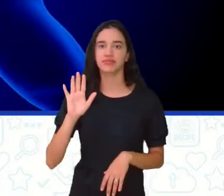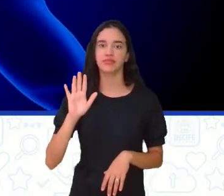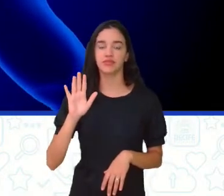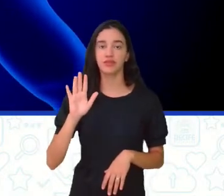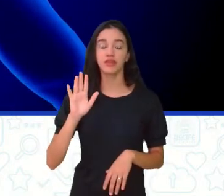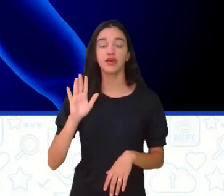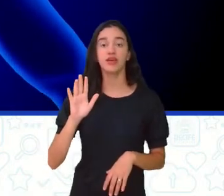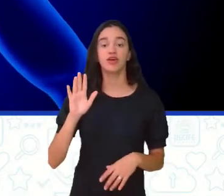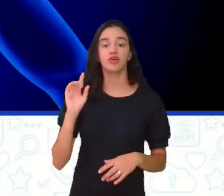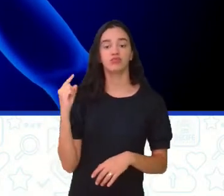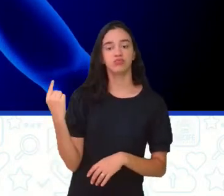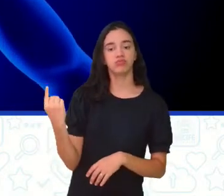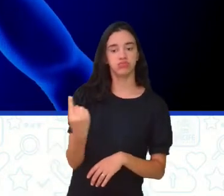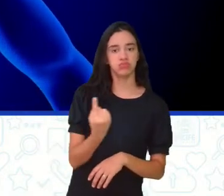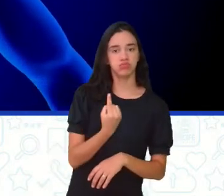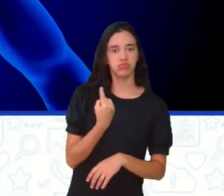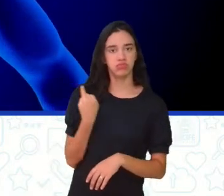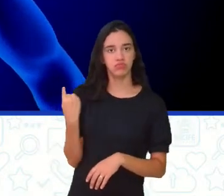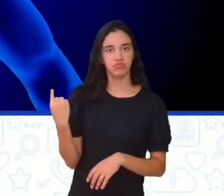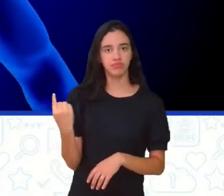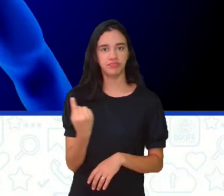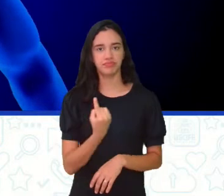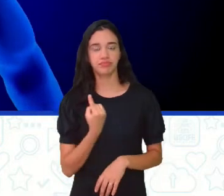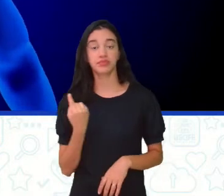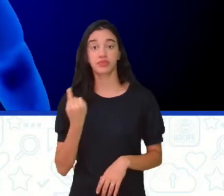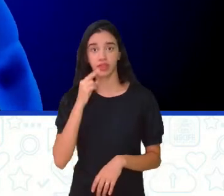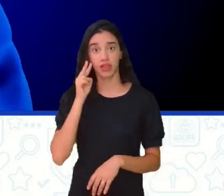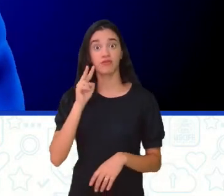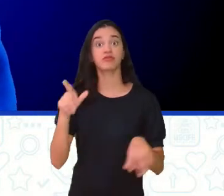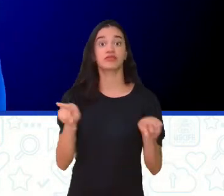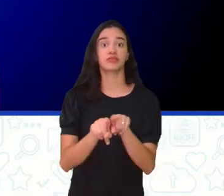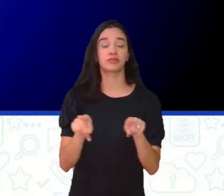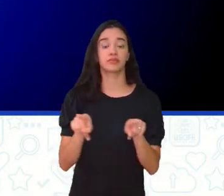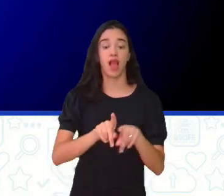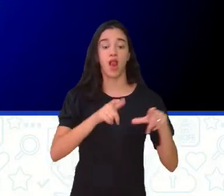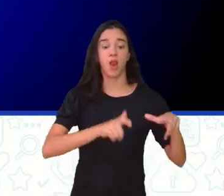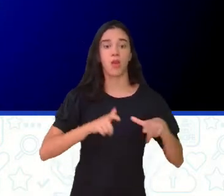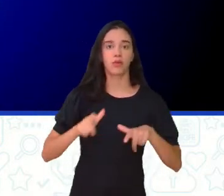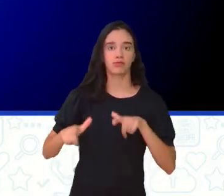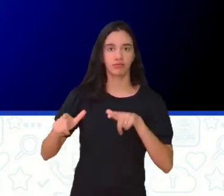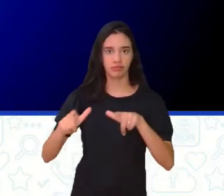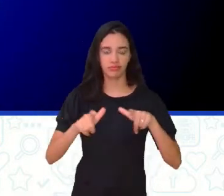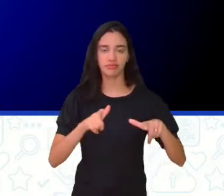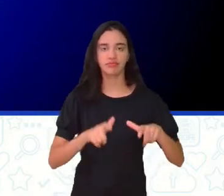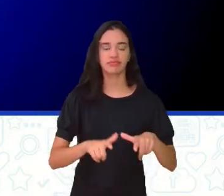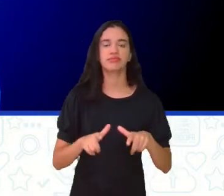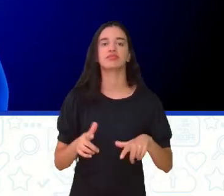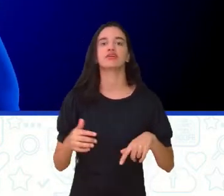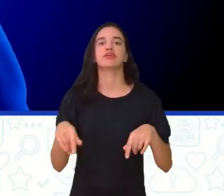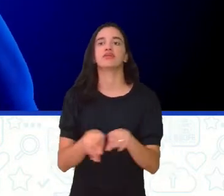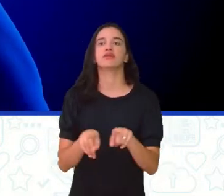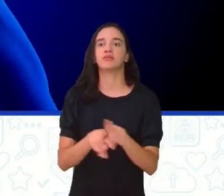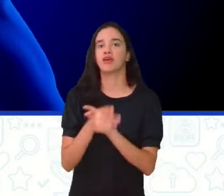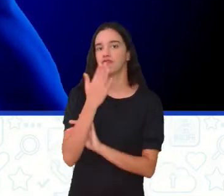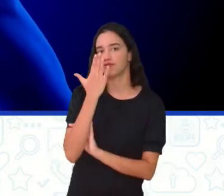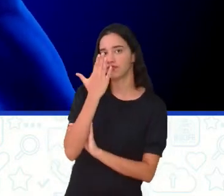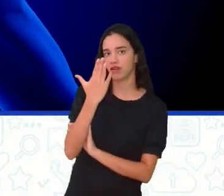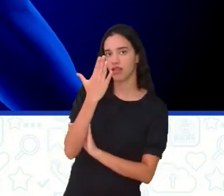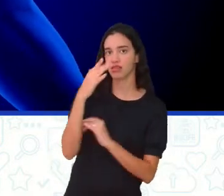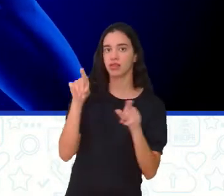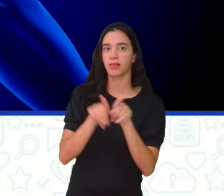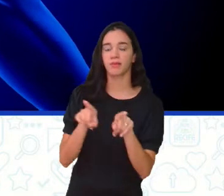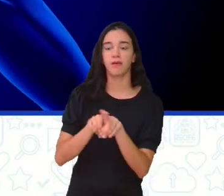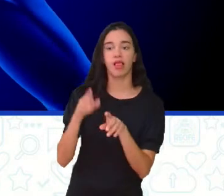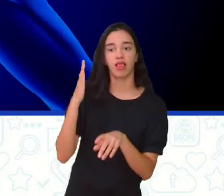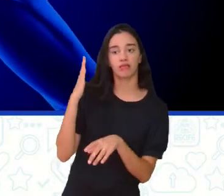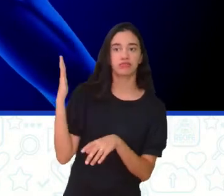circulando aí, a gente está vendo também essa localização em relação não só à questão da frente, como a lateralidade